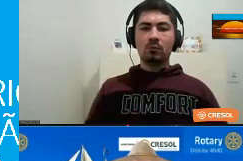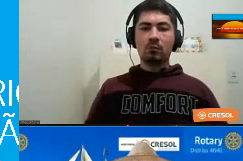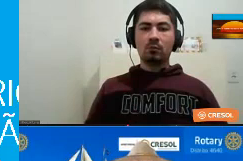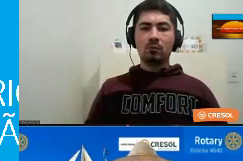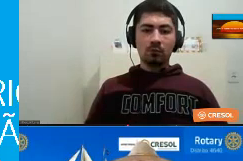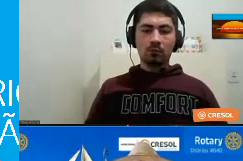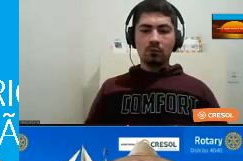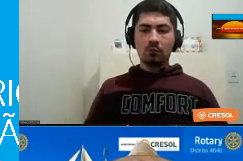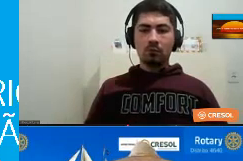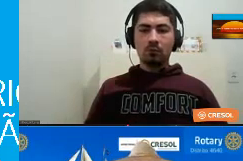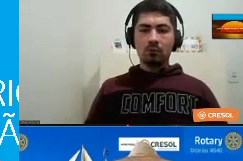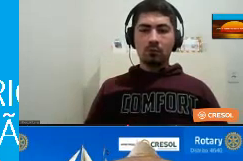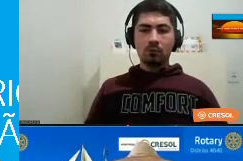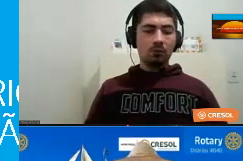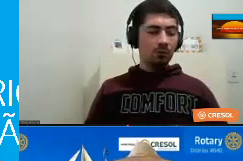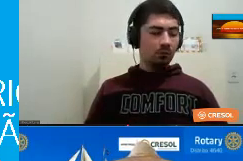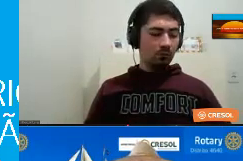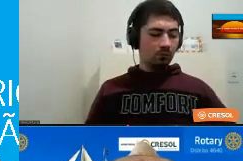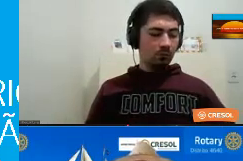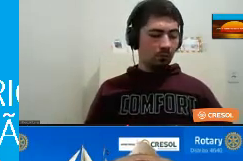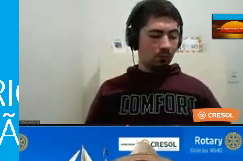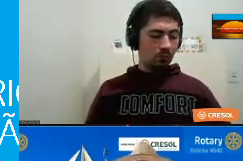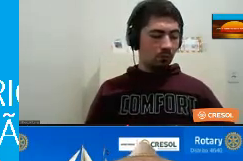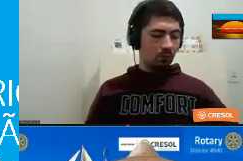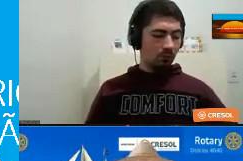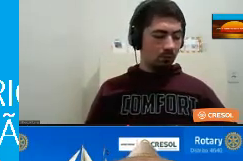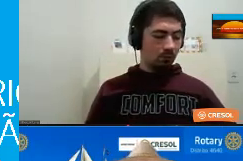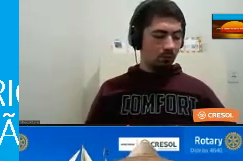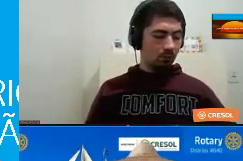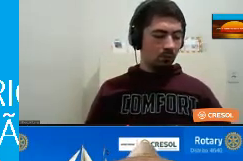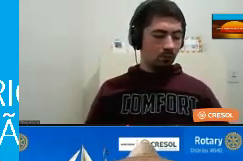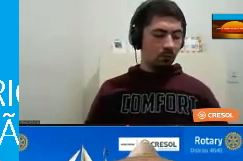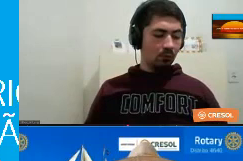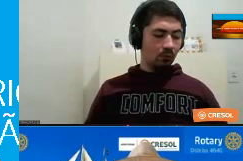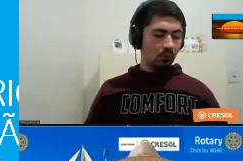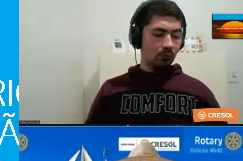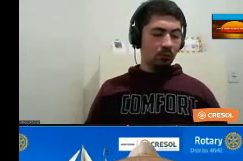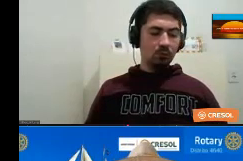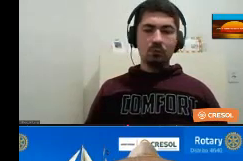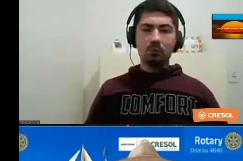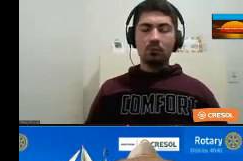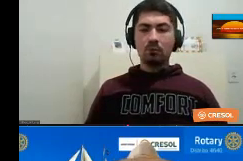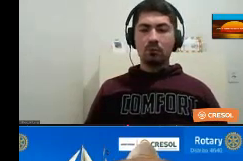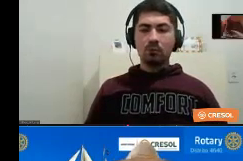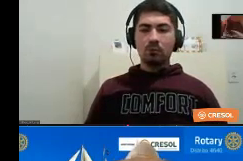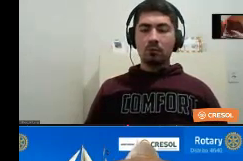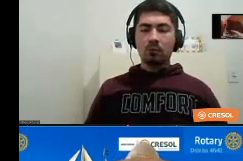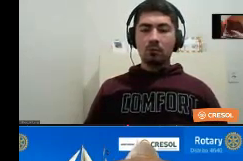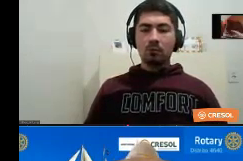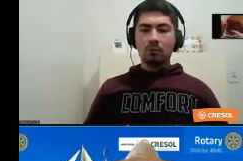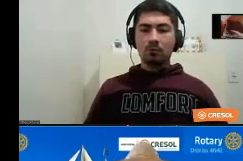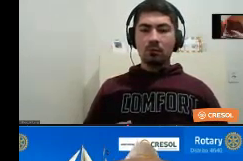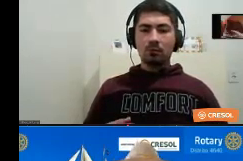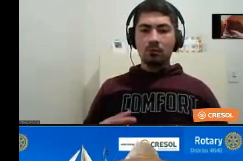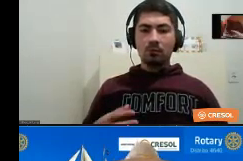Agora, me fazem uma pergunta. Como o Joelma mudou a minha vida? Pergunta. Foi porque eu